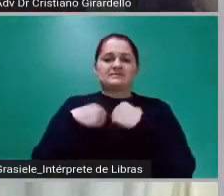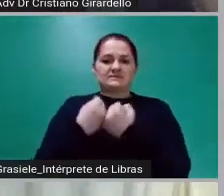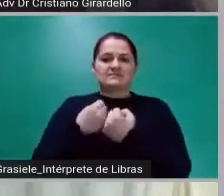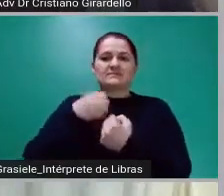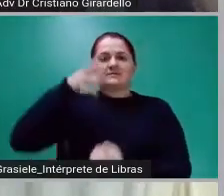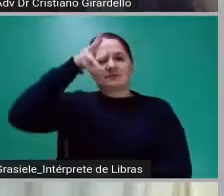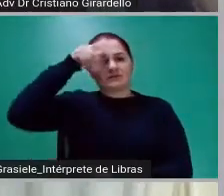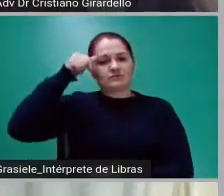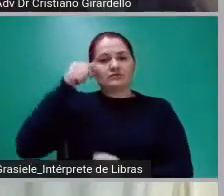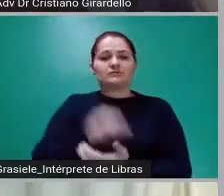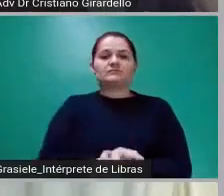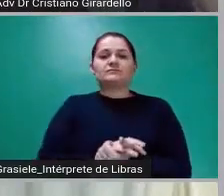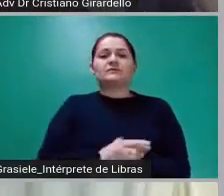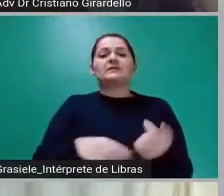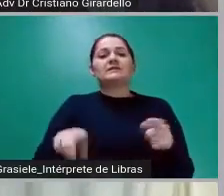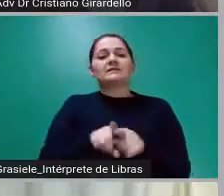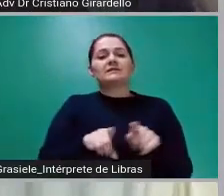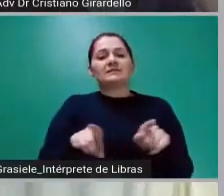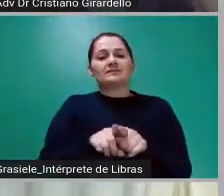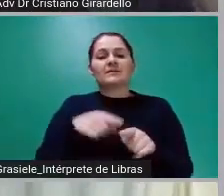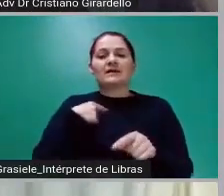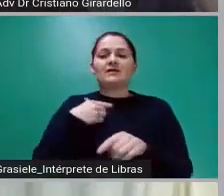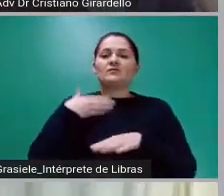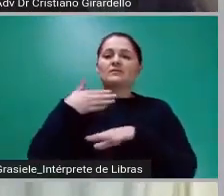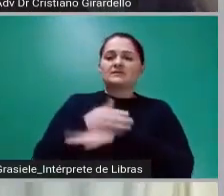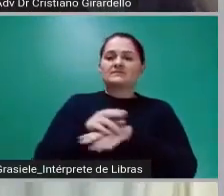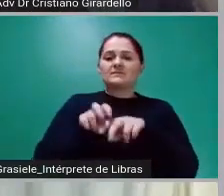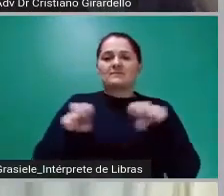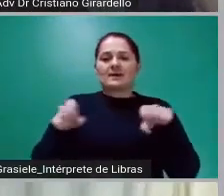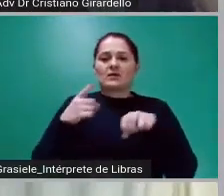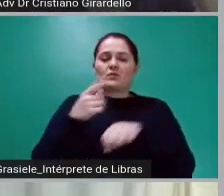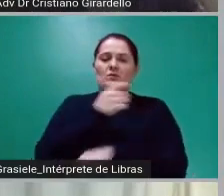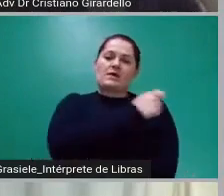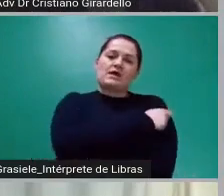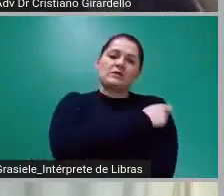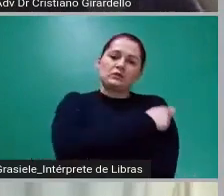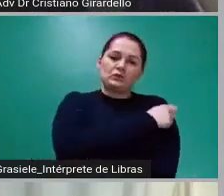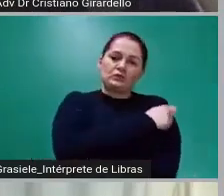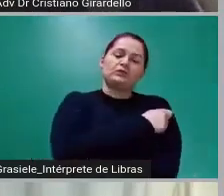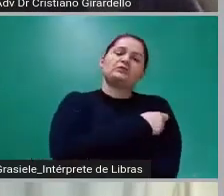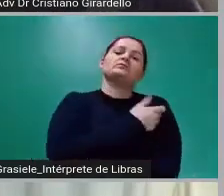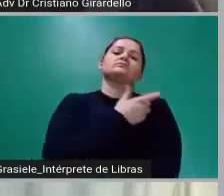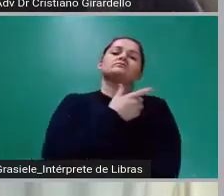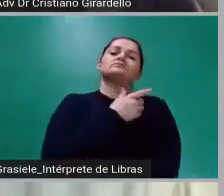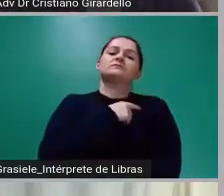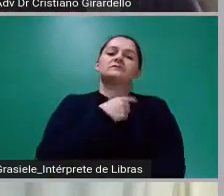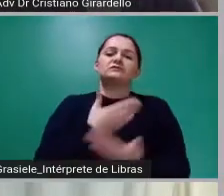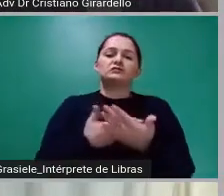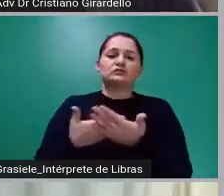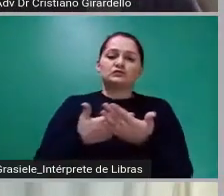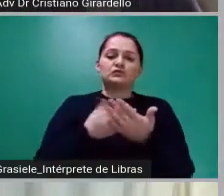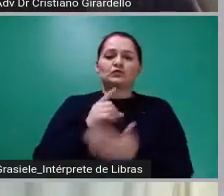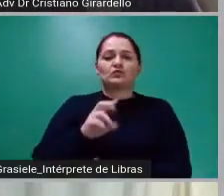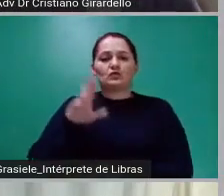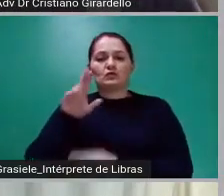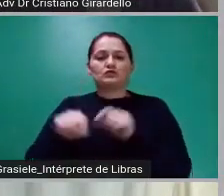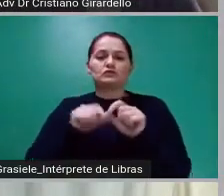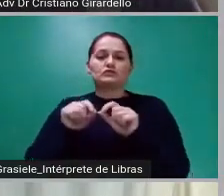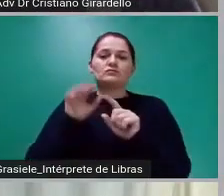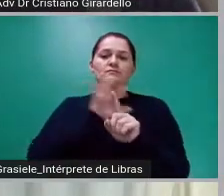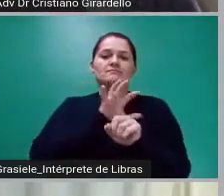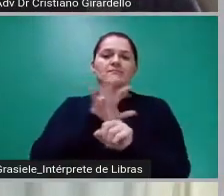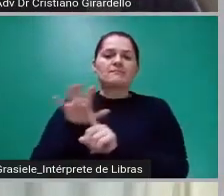Produban sobre o financiamento da saúde. Se não existisse o movimento Auditoria Cidadã, todos esses documentos, todas